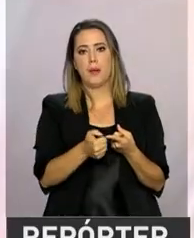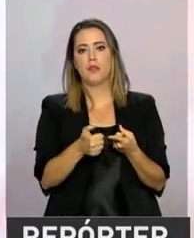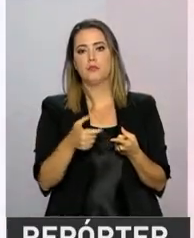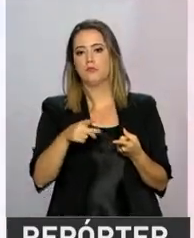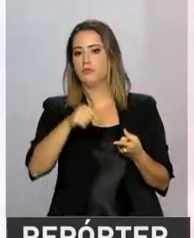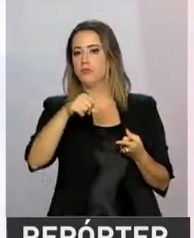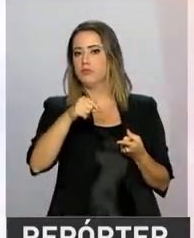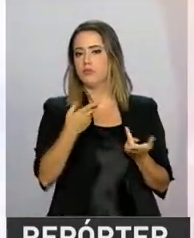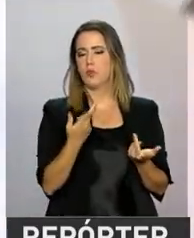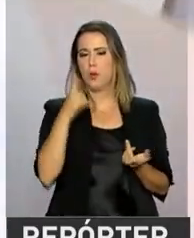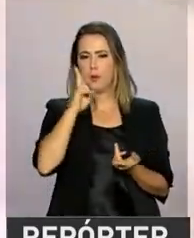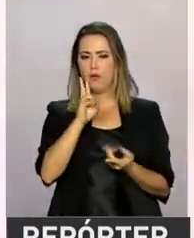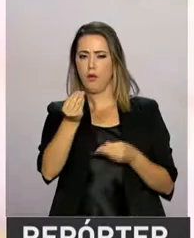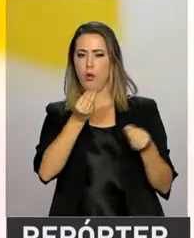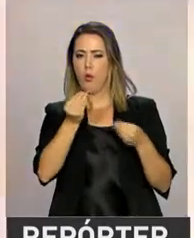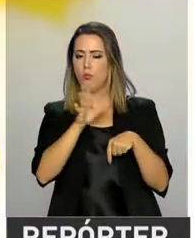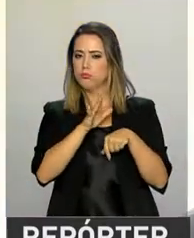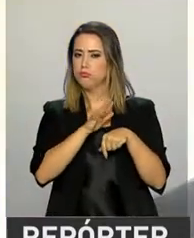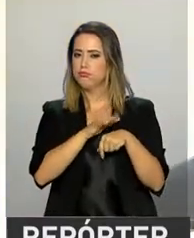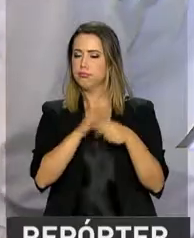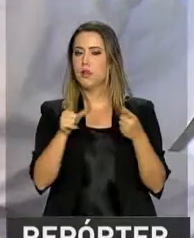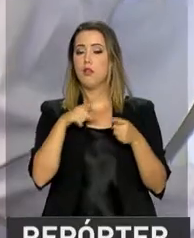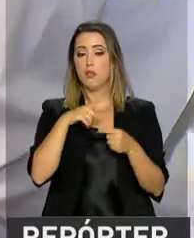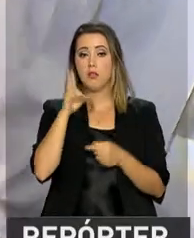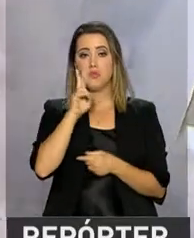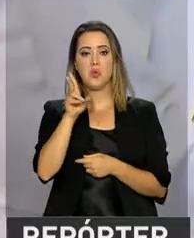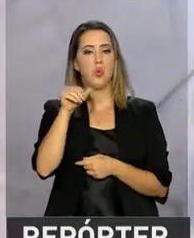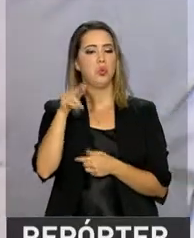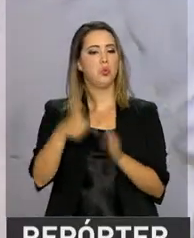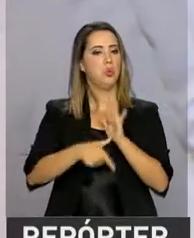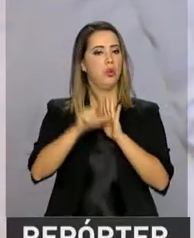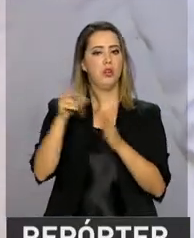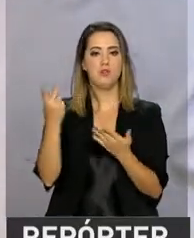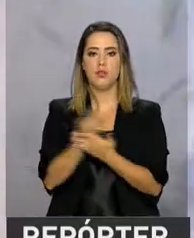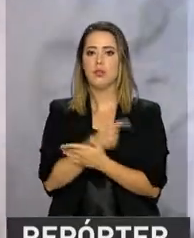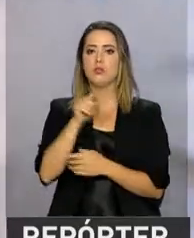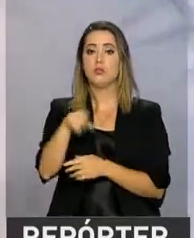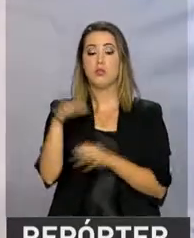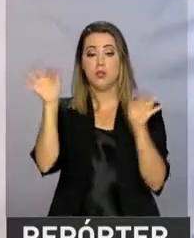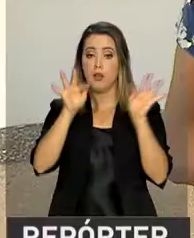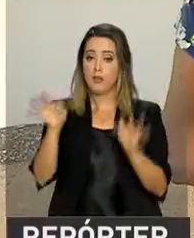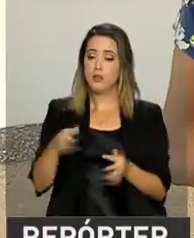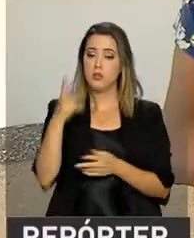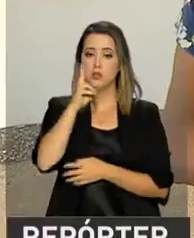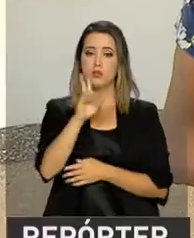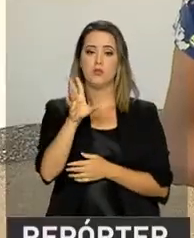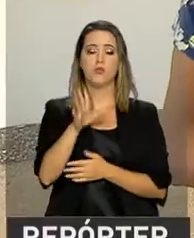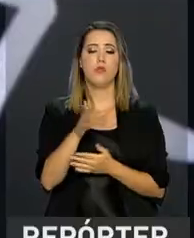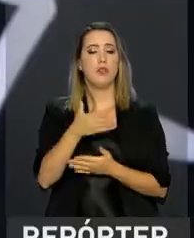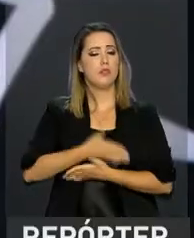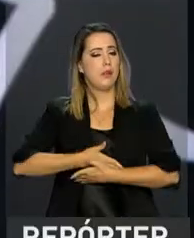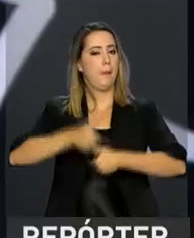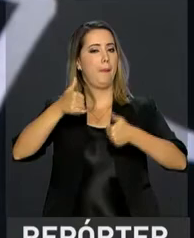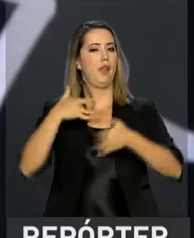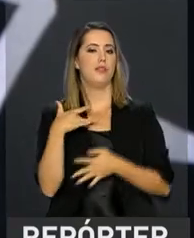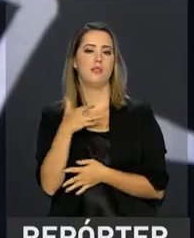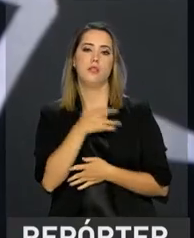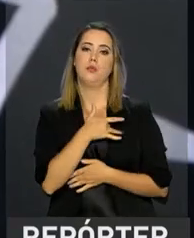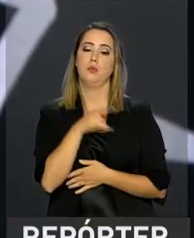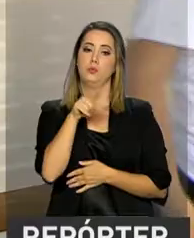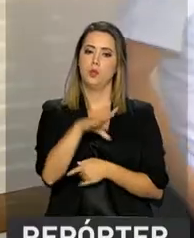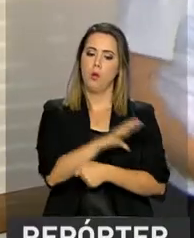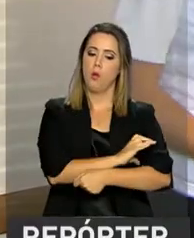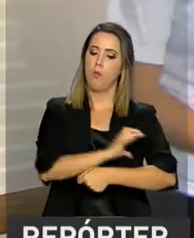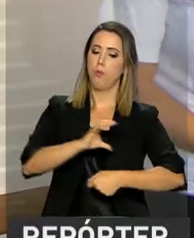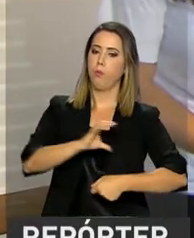Ele conta que nunca tinha feito o exame e que ficou feliz em saber que está tudo bem com a sua saúde. O estudante também mediu a pressão e